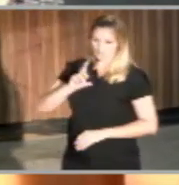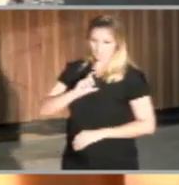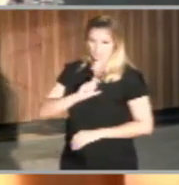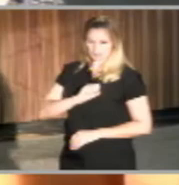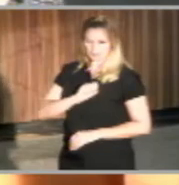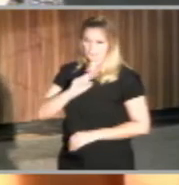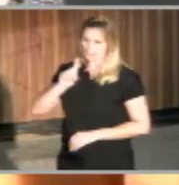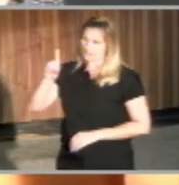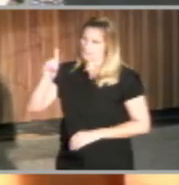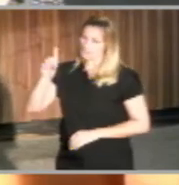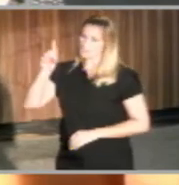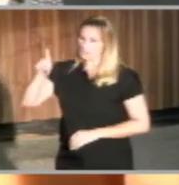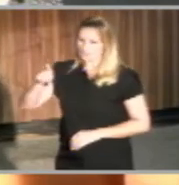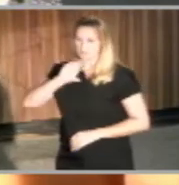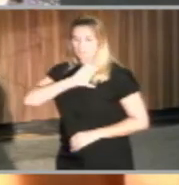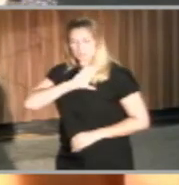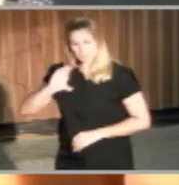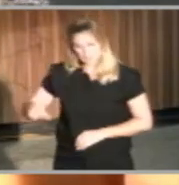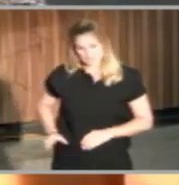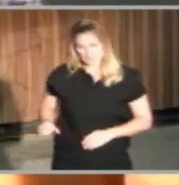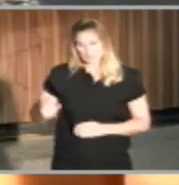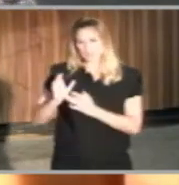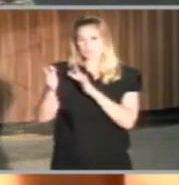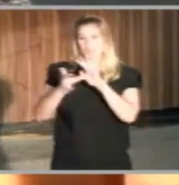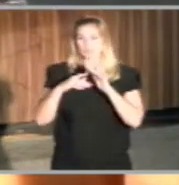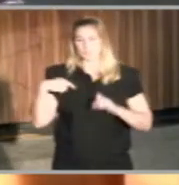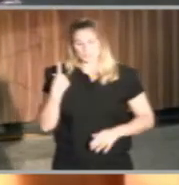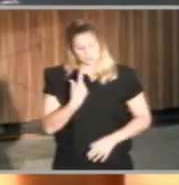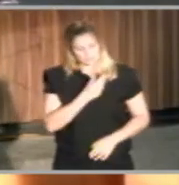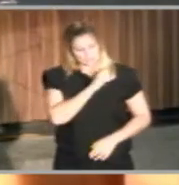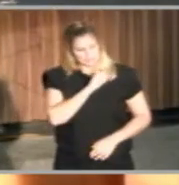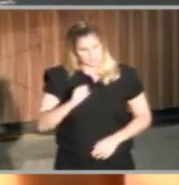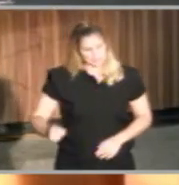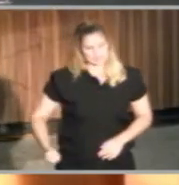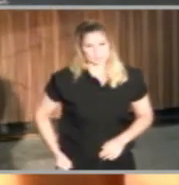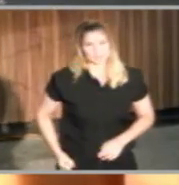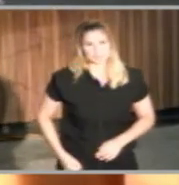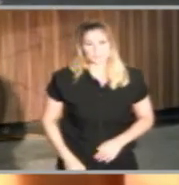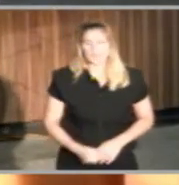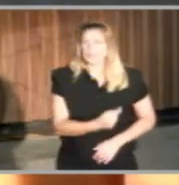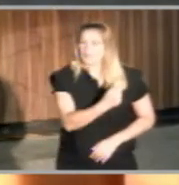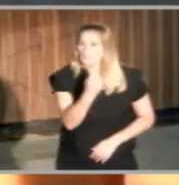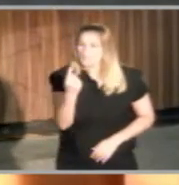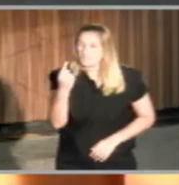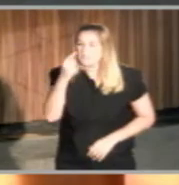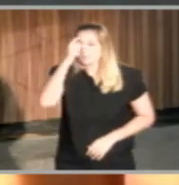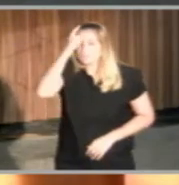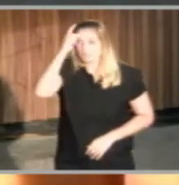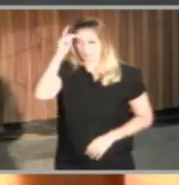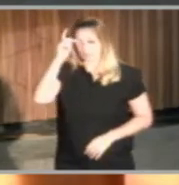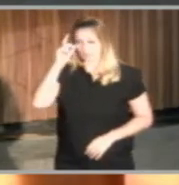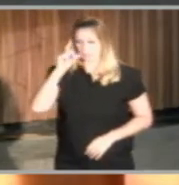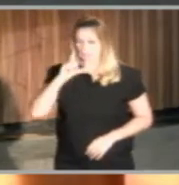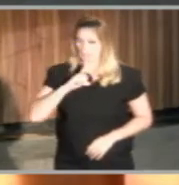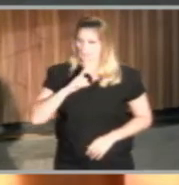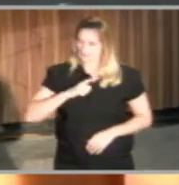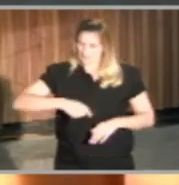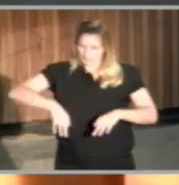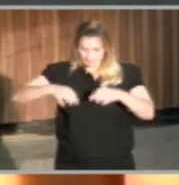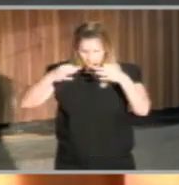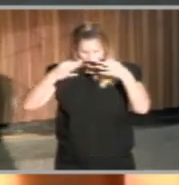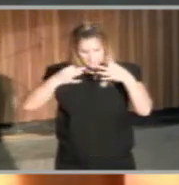está em Cristo Jesus, nosso Senhor. Que cada um de nós tenha essa certeza, que não importa